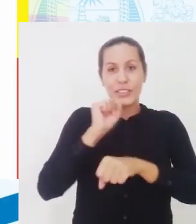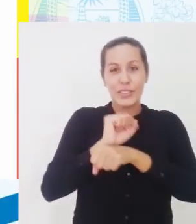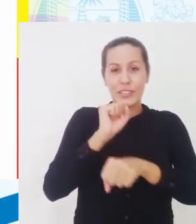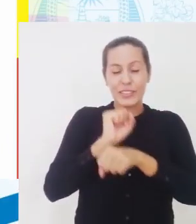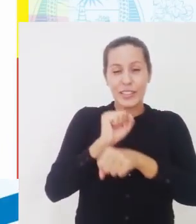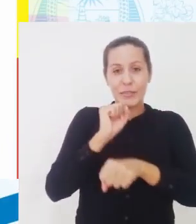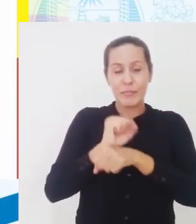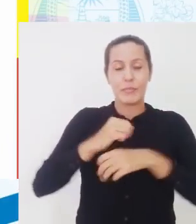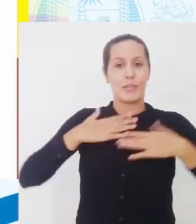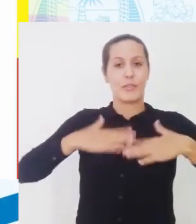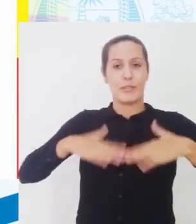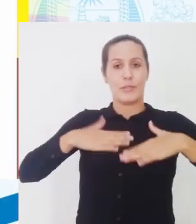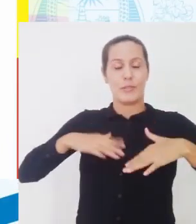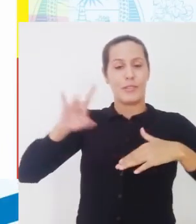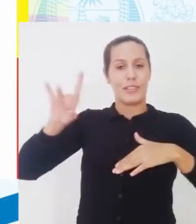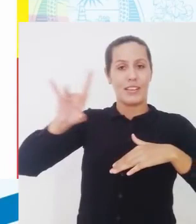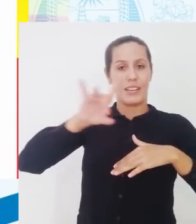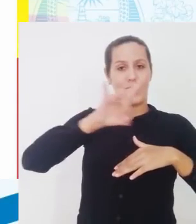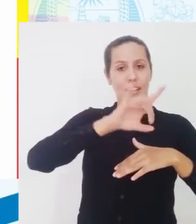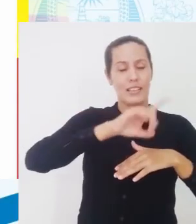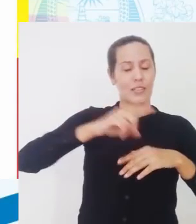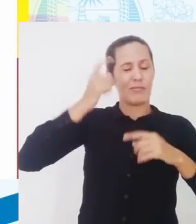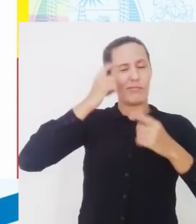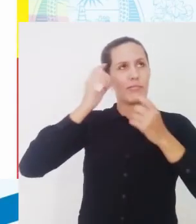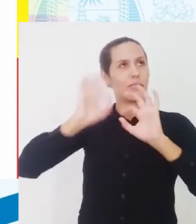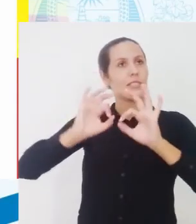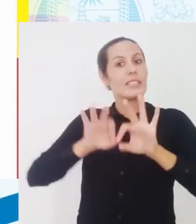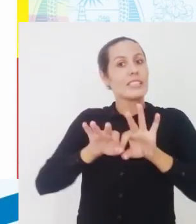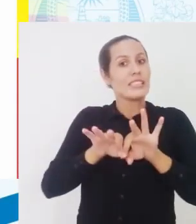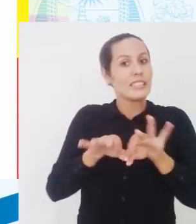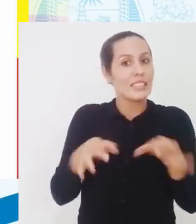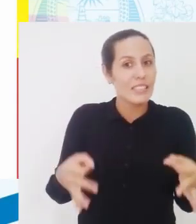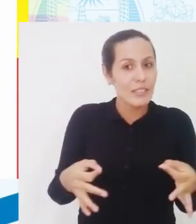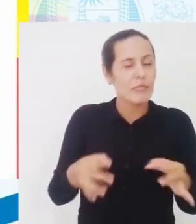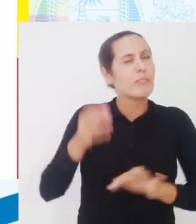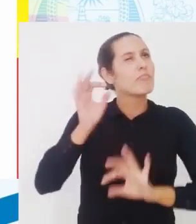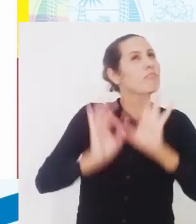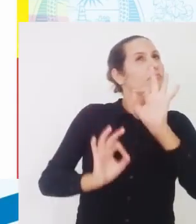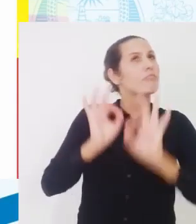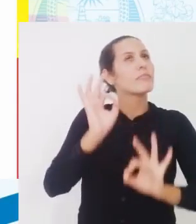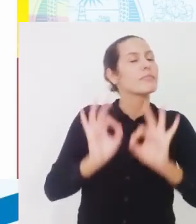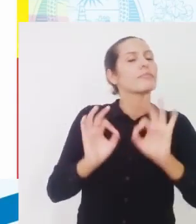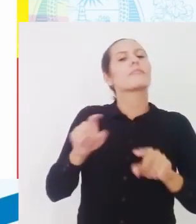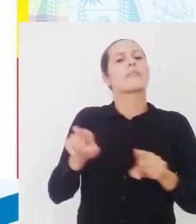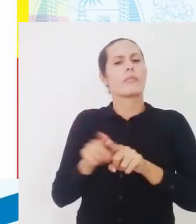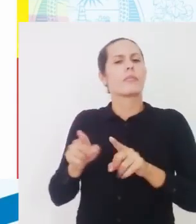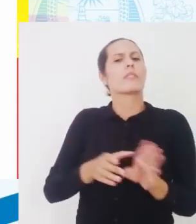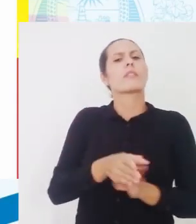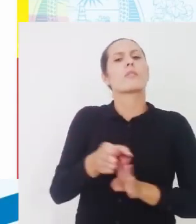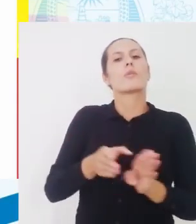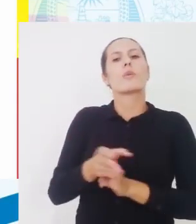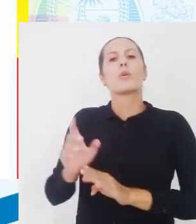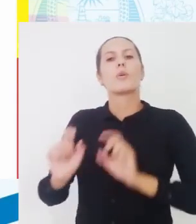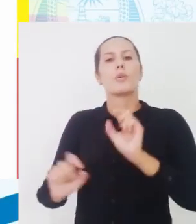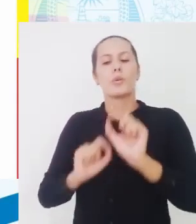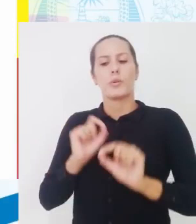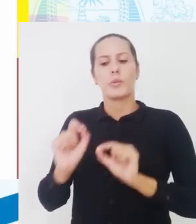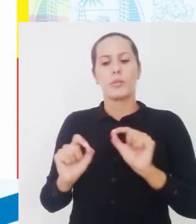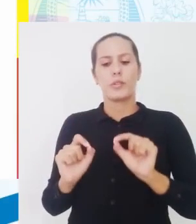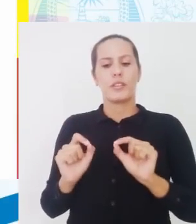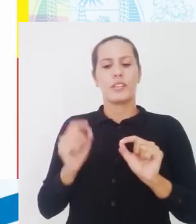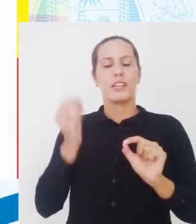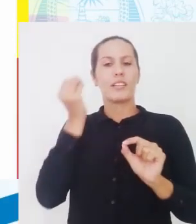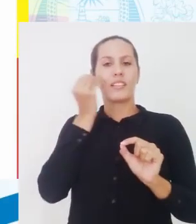e descontração, porque dá pra gente fazer muitos memes com isso, e além de tudo, é um time super